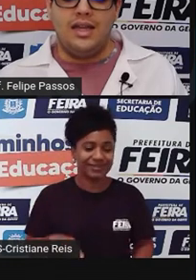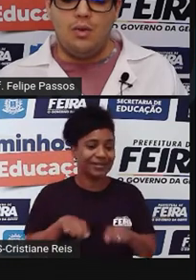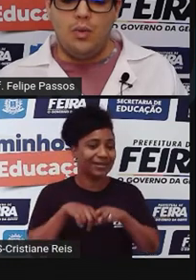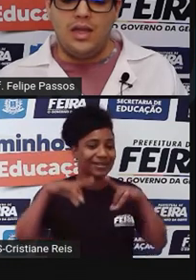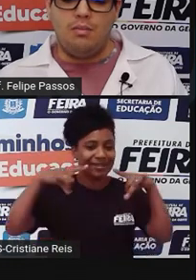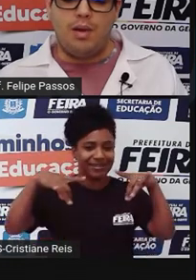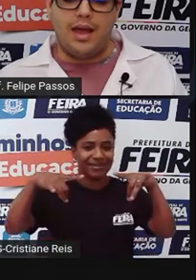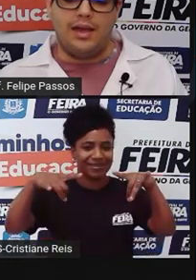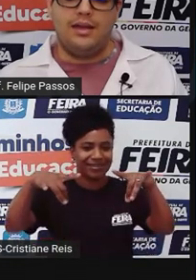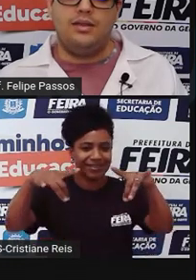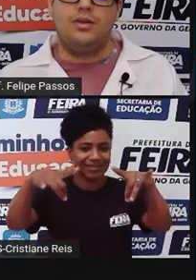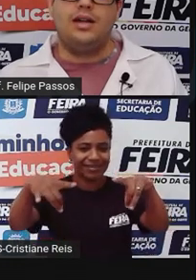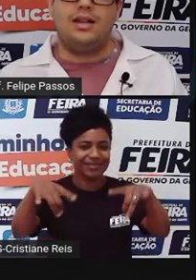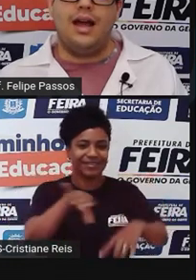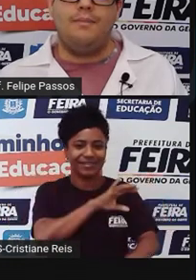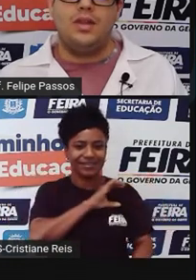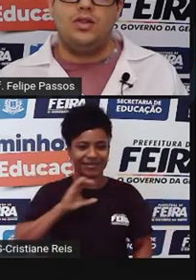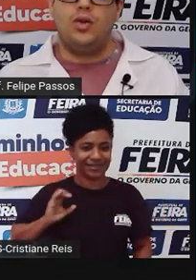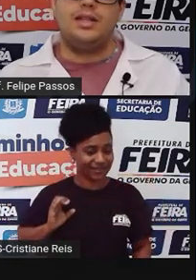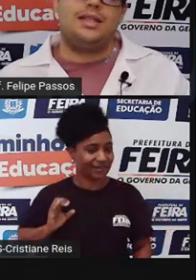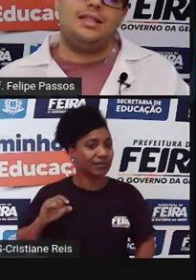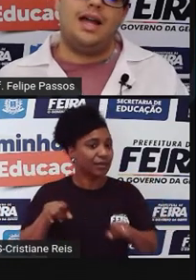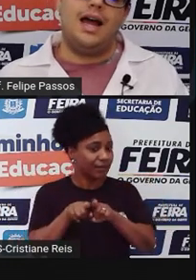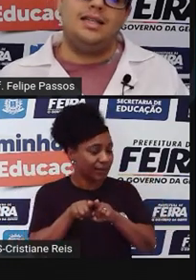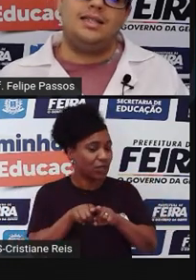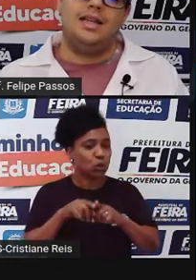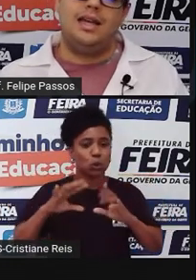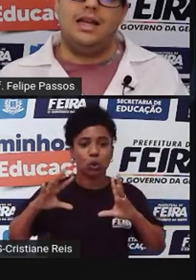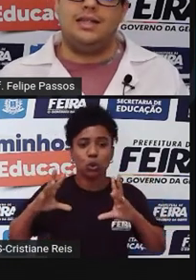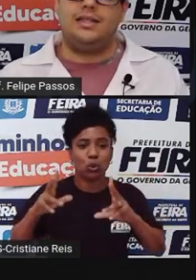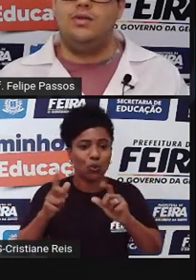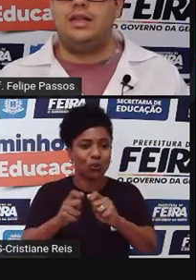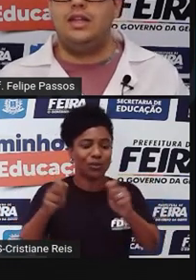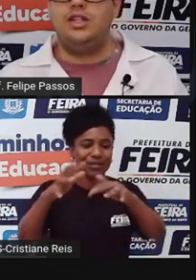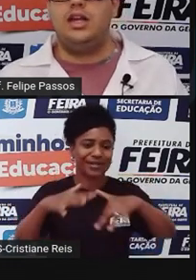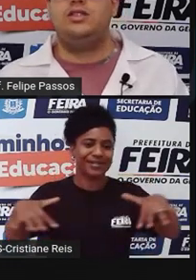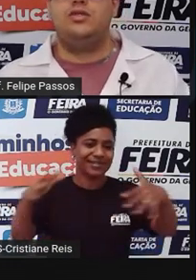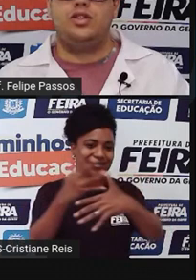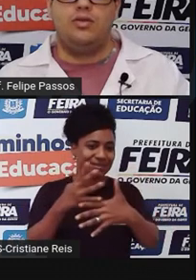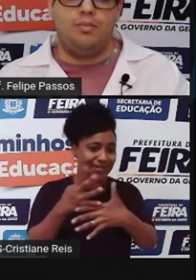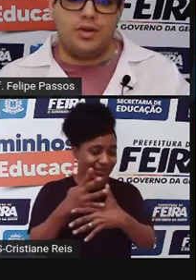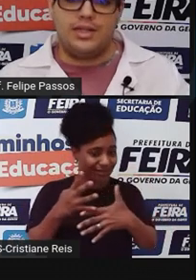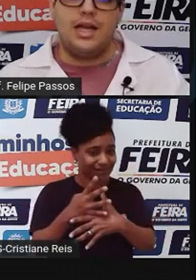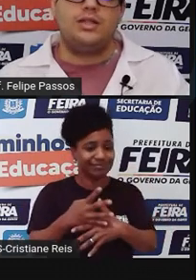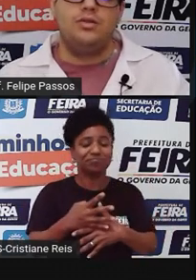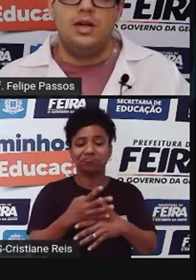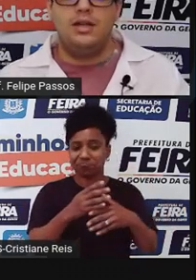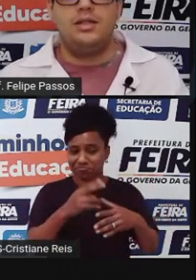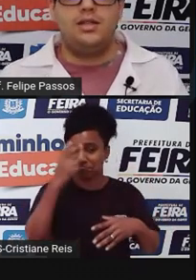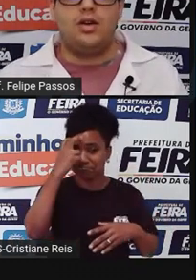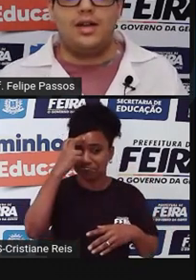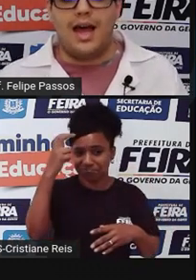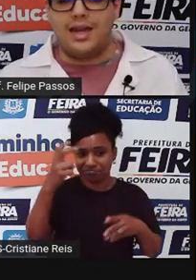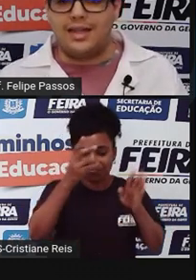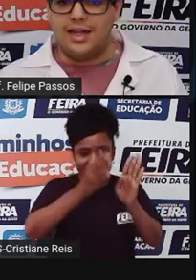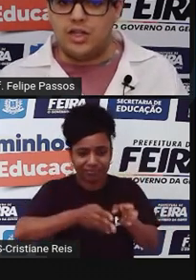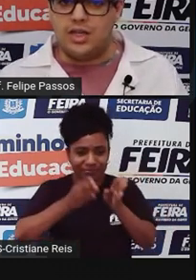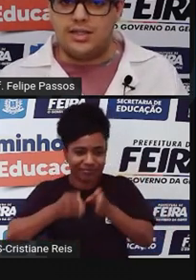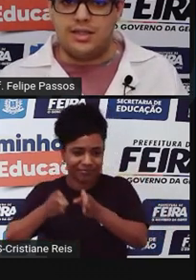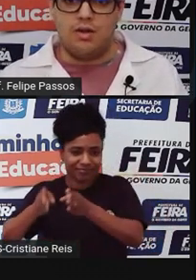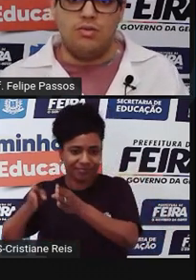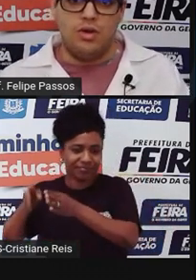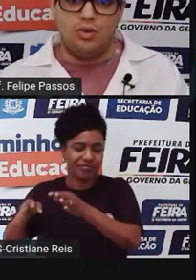Austrália e o ine pegue no Canadá todas as idades elas são inteligentes hoje estão no processo de se